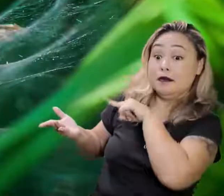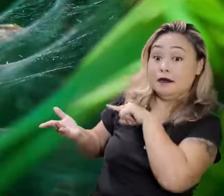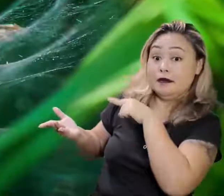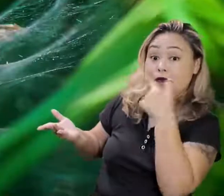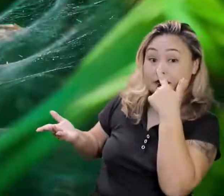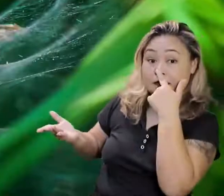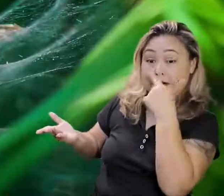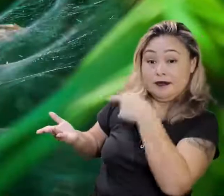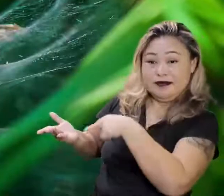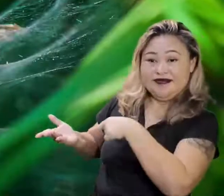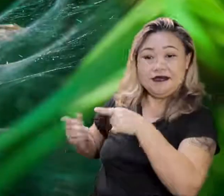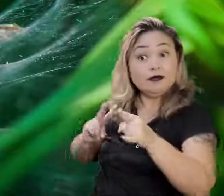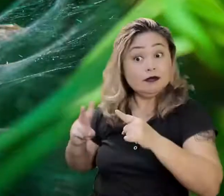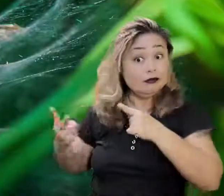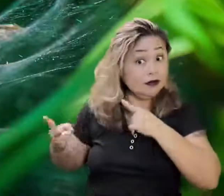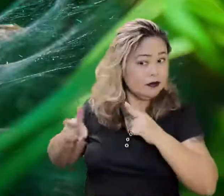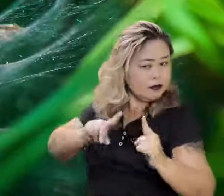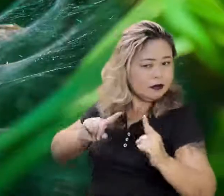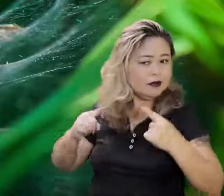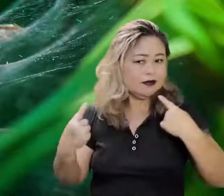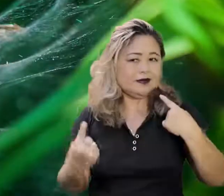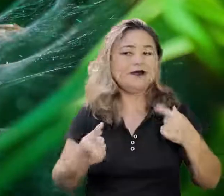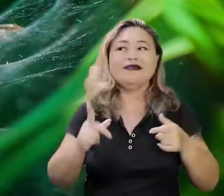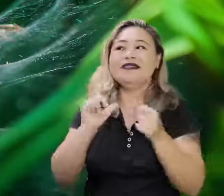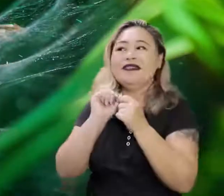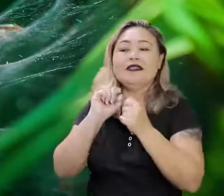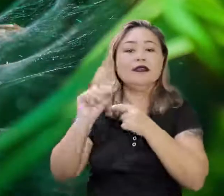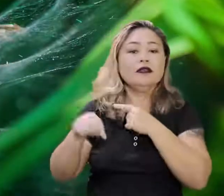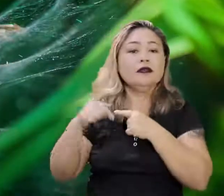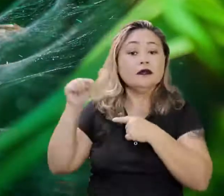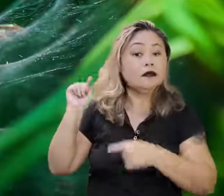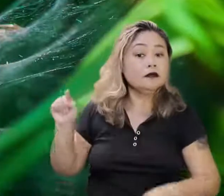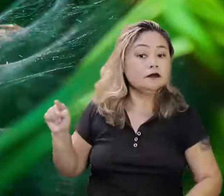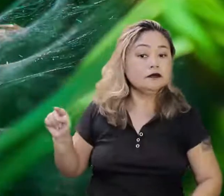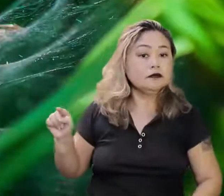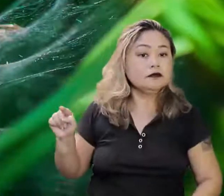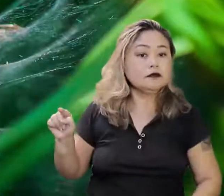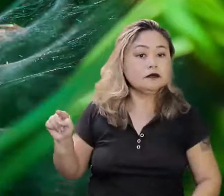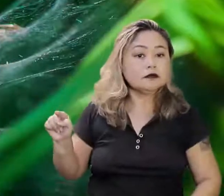Ok. Aqui, minha filha, é o produtor lobinho. Aqui,